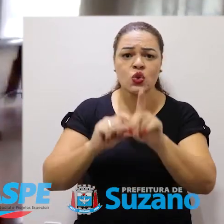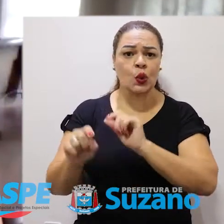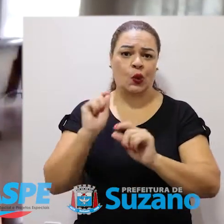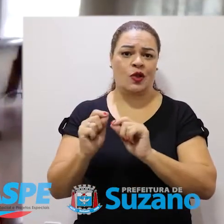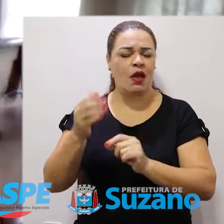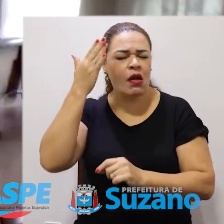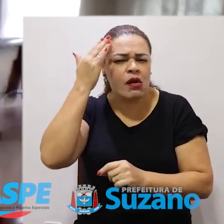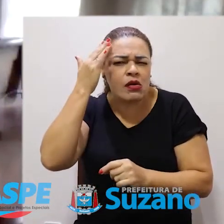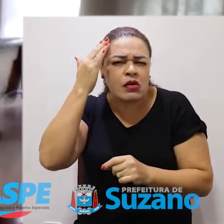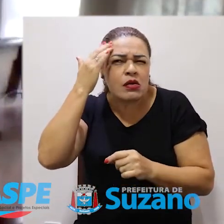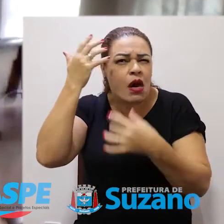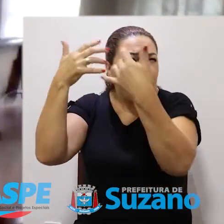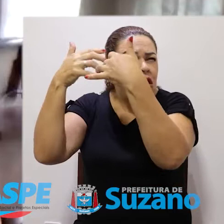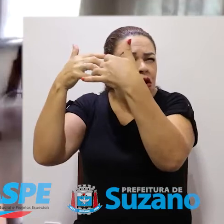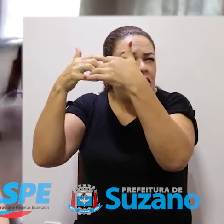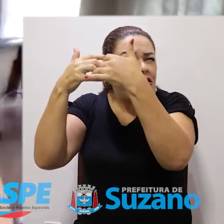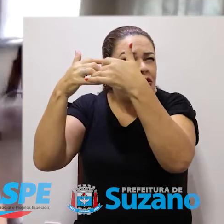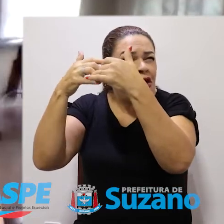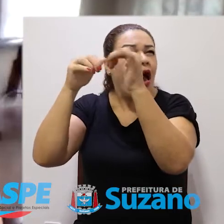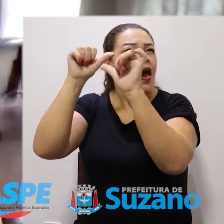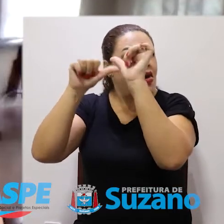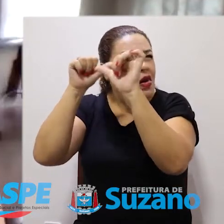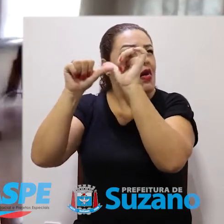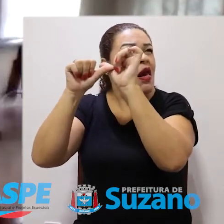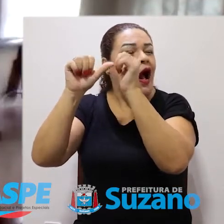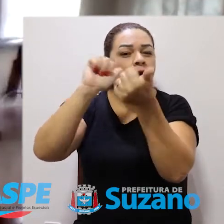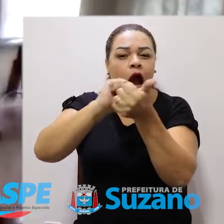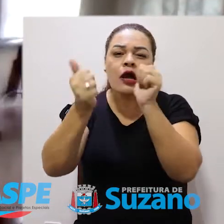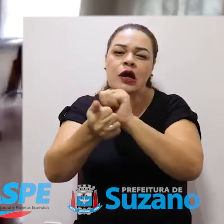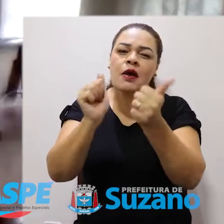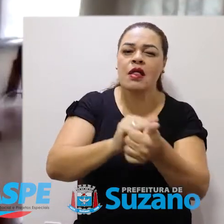tradutórias. Nessas escolhas tradutórias, às vezes eu tenho que omitir um termo